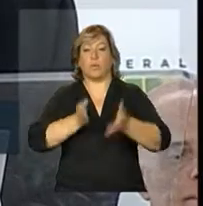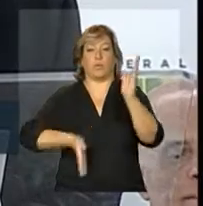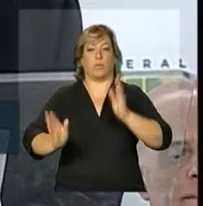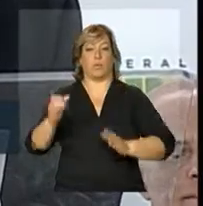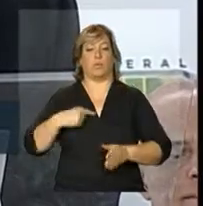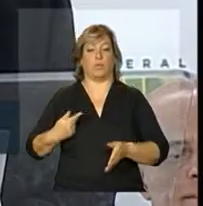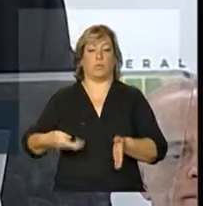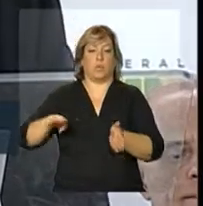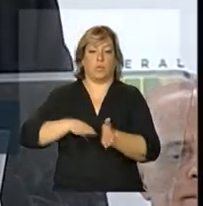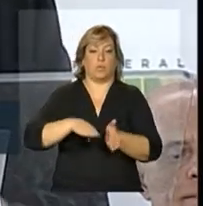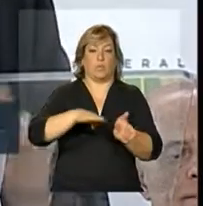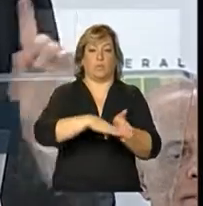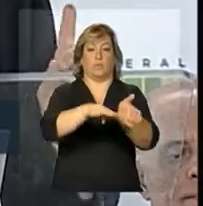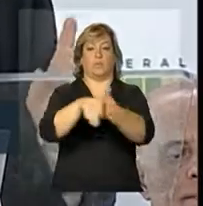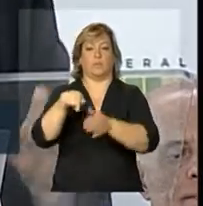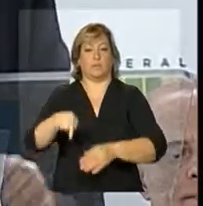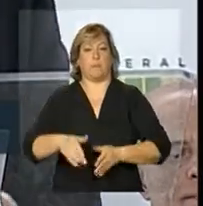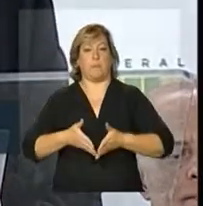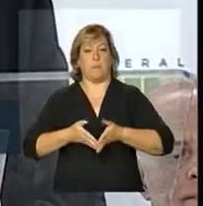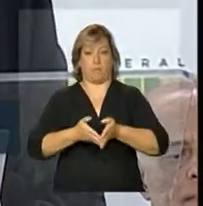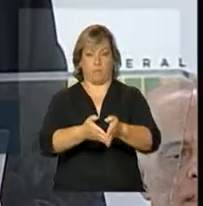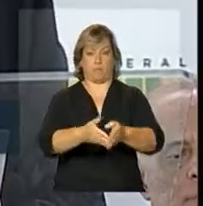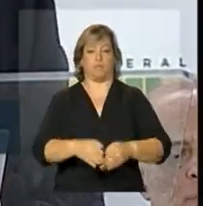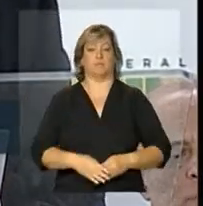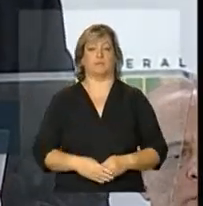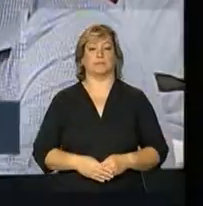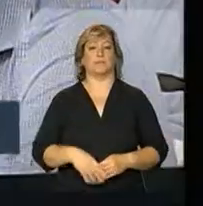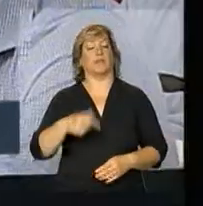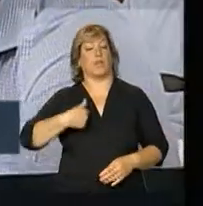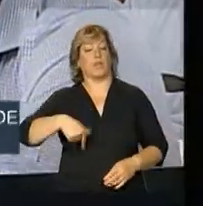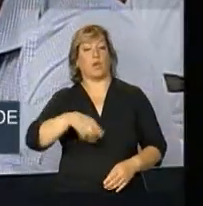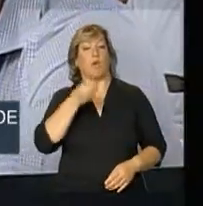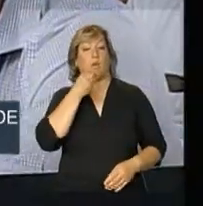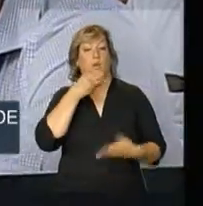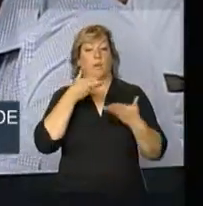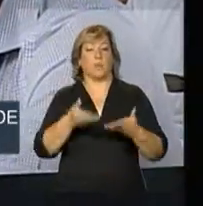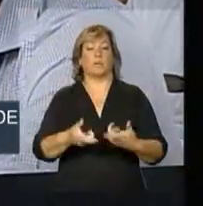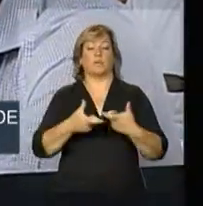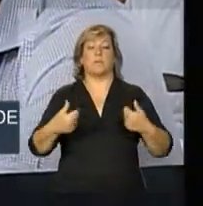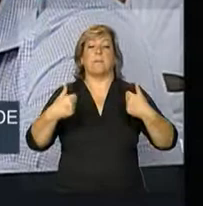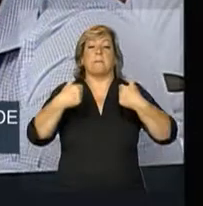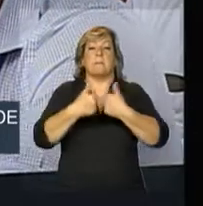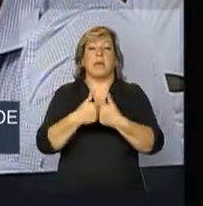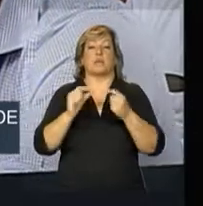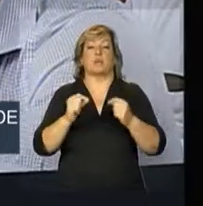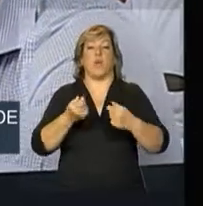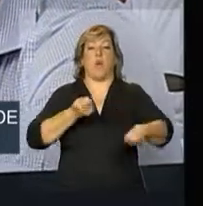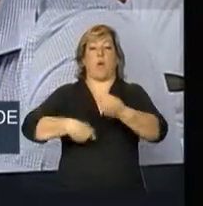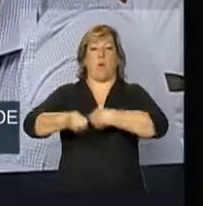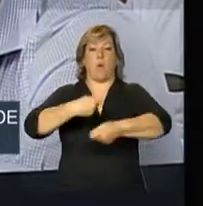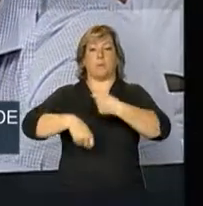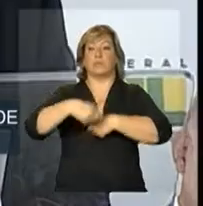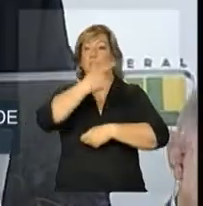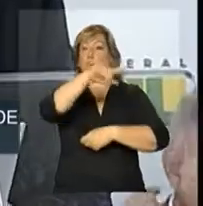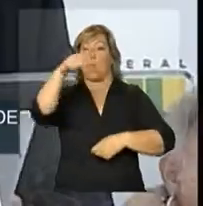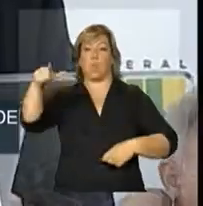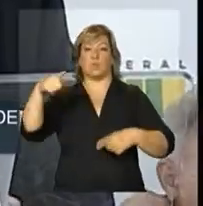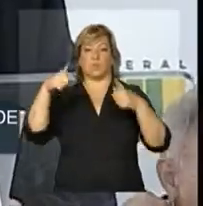porto tem uma posição estratégica privilegiada, estando próximo dos grandes centros comerciais de outros continentes.